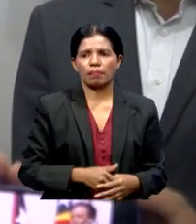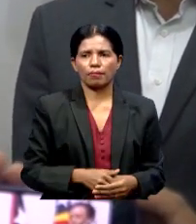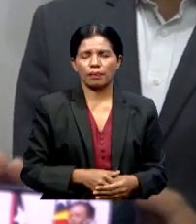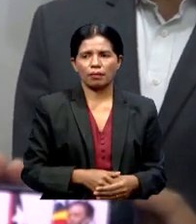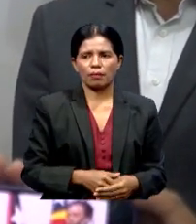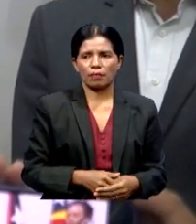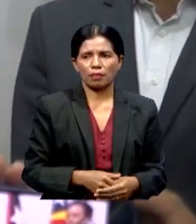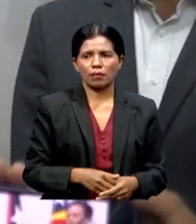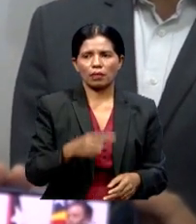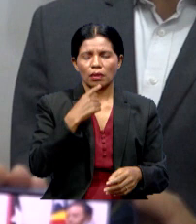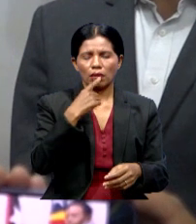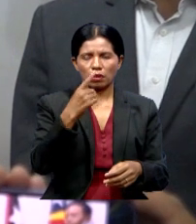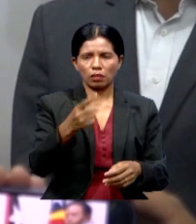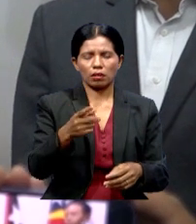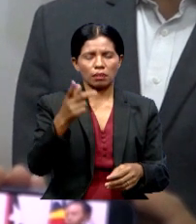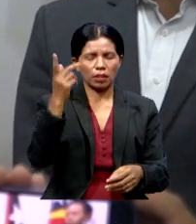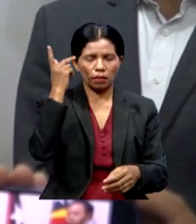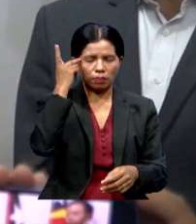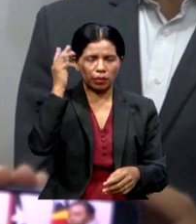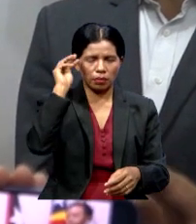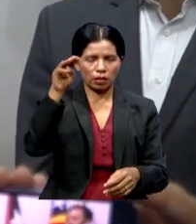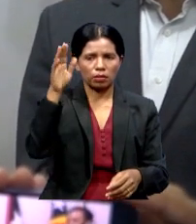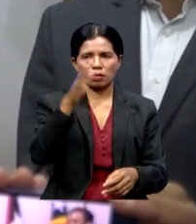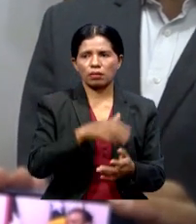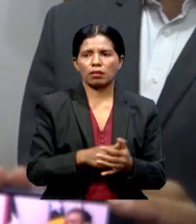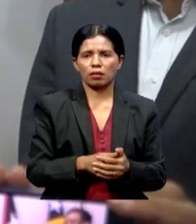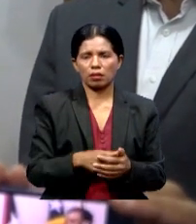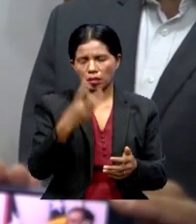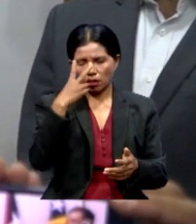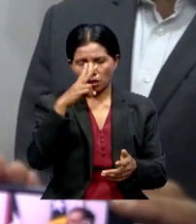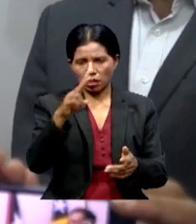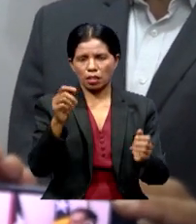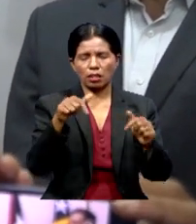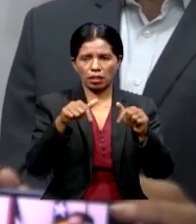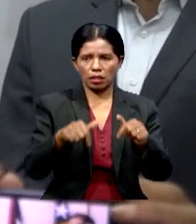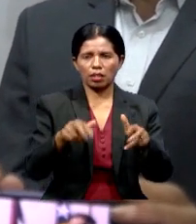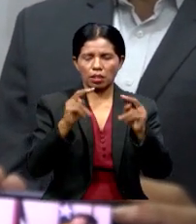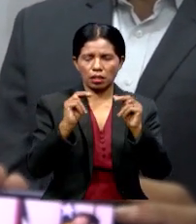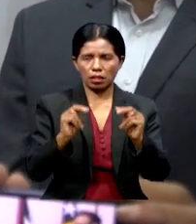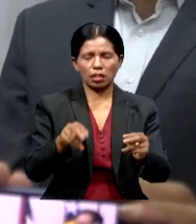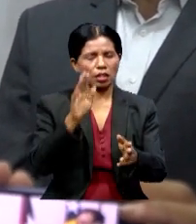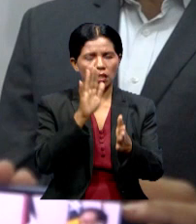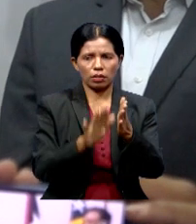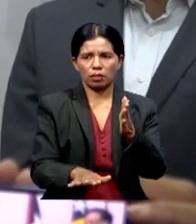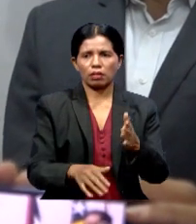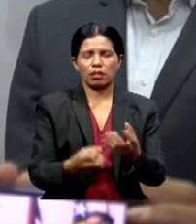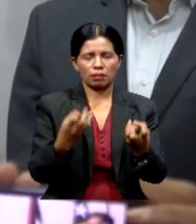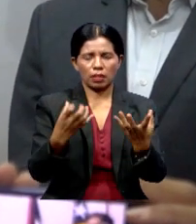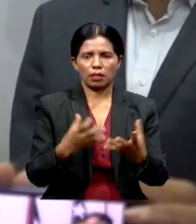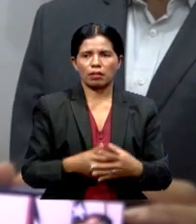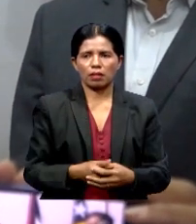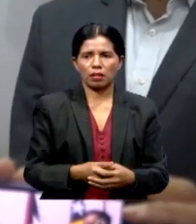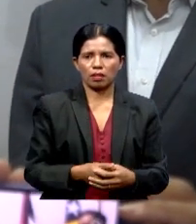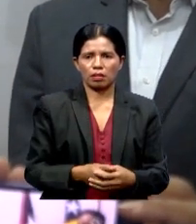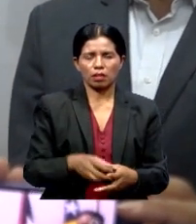Portanto, ao tentar mambok, bonana, haré e dané, tem que matum, tamaru, de barra demais,